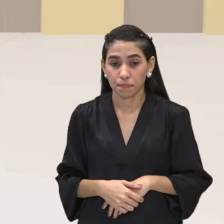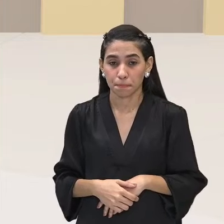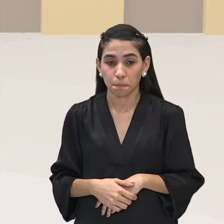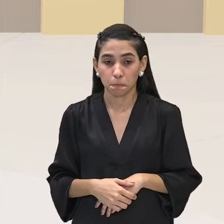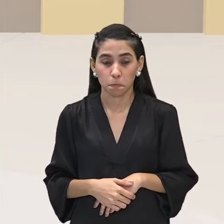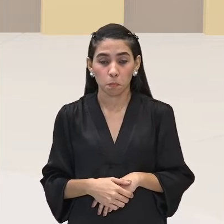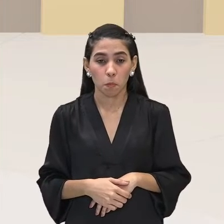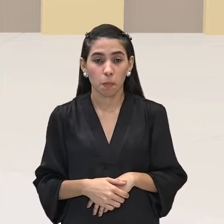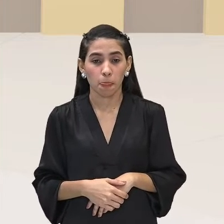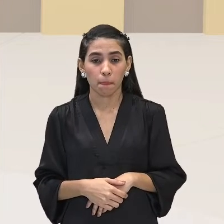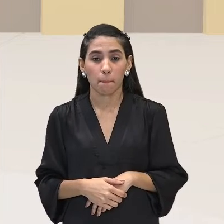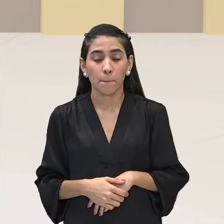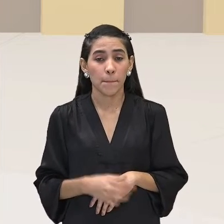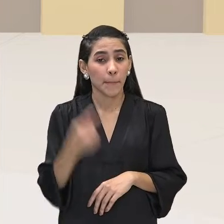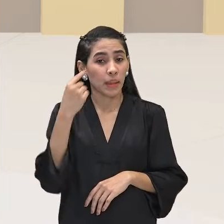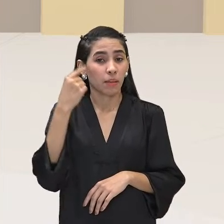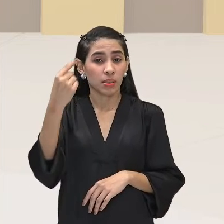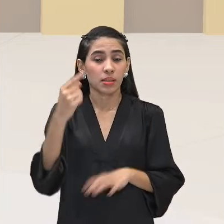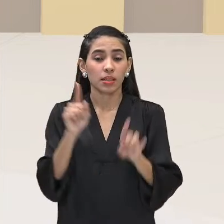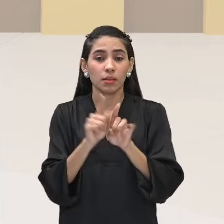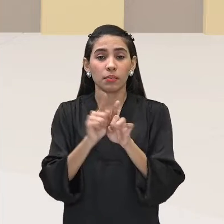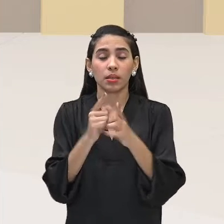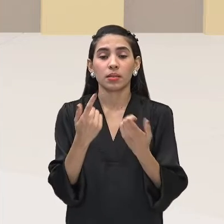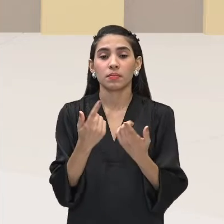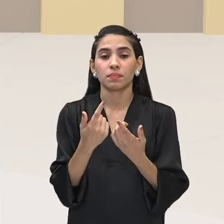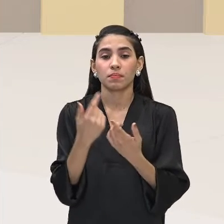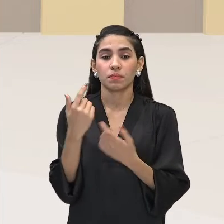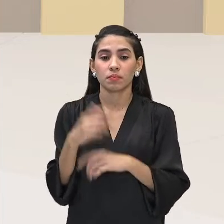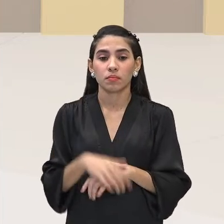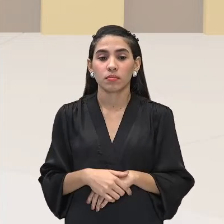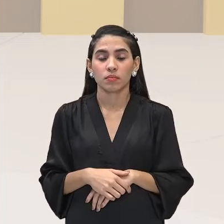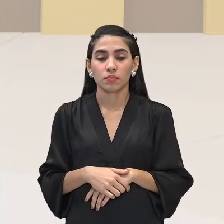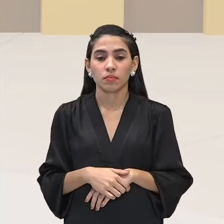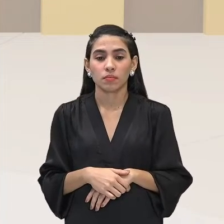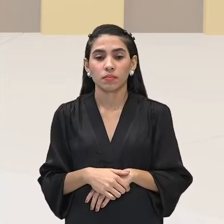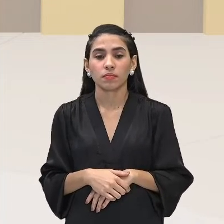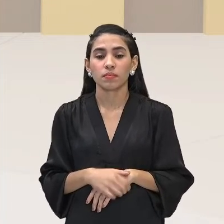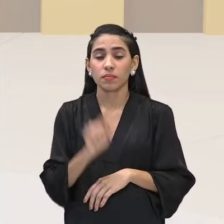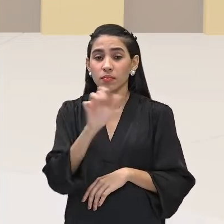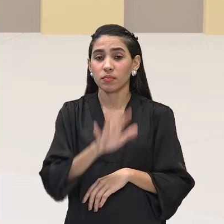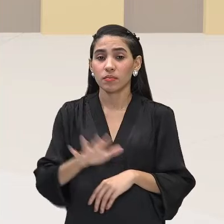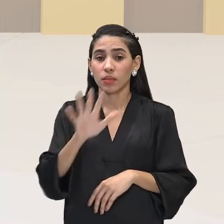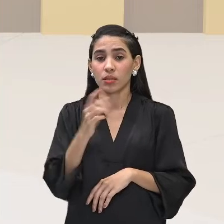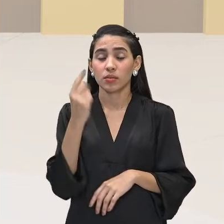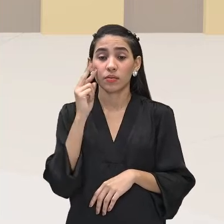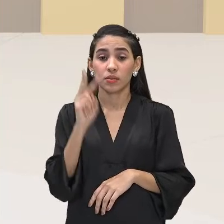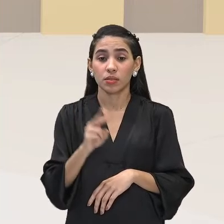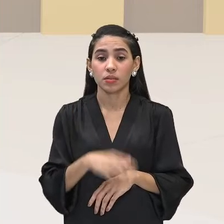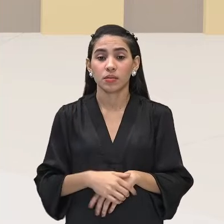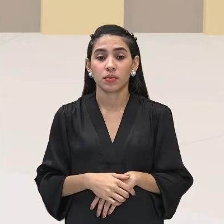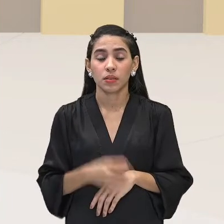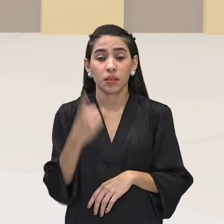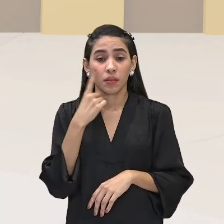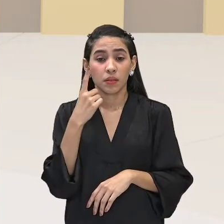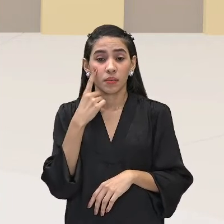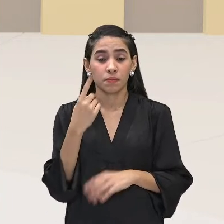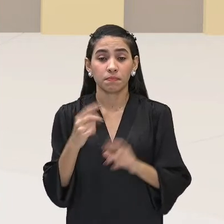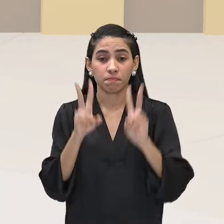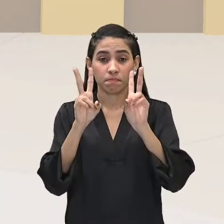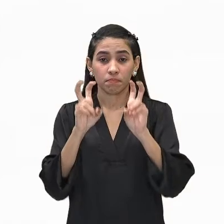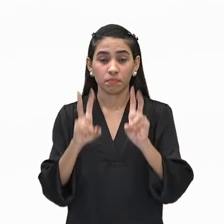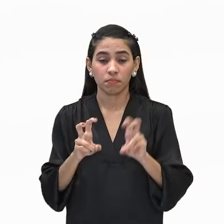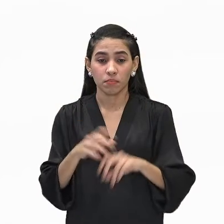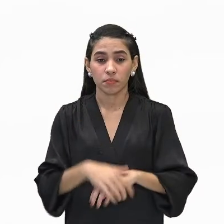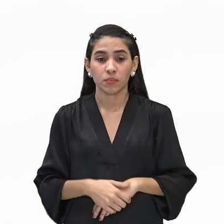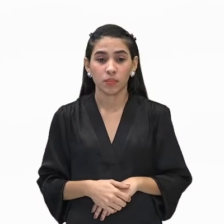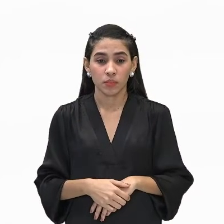para começar a pensar nessa questão geradora e nessa imagem que nós acabamos de visualizar, vamos verificar nossos subtemas relacionados